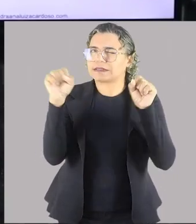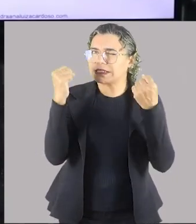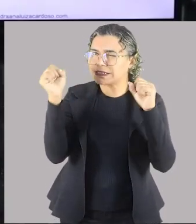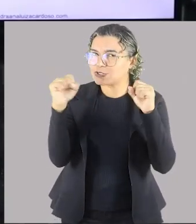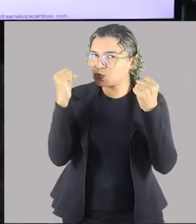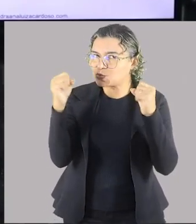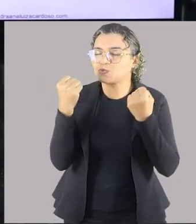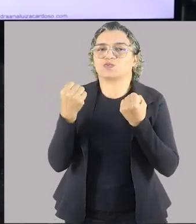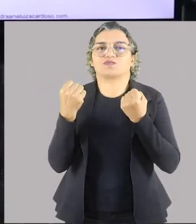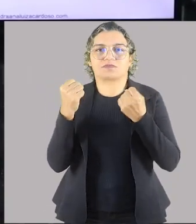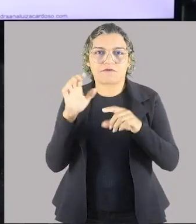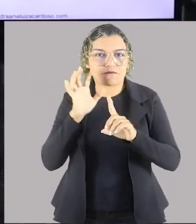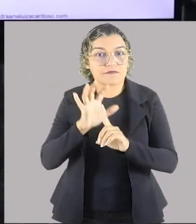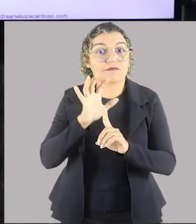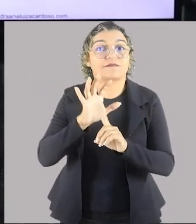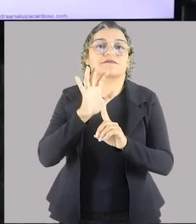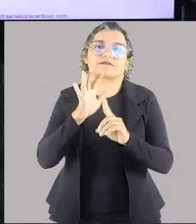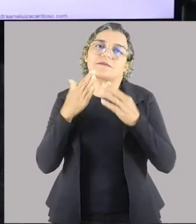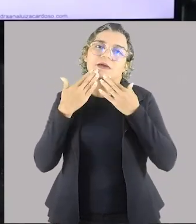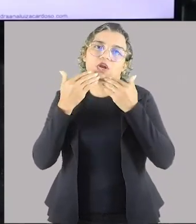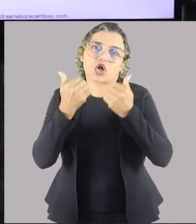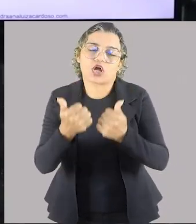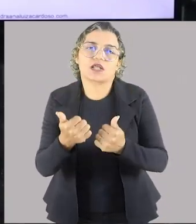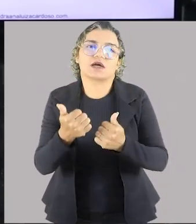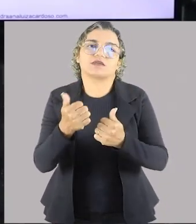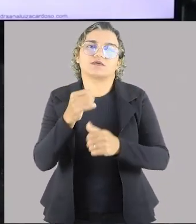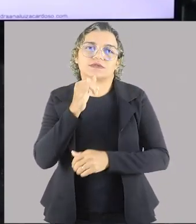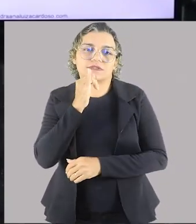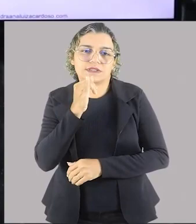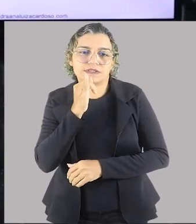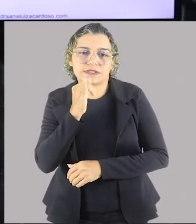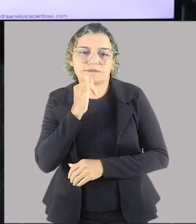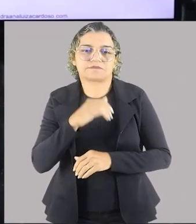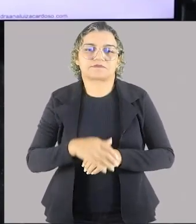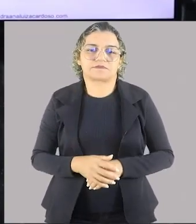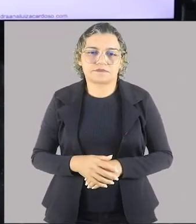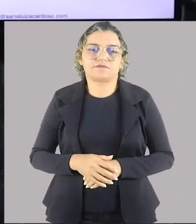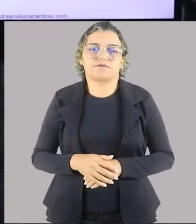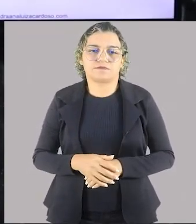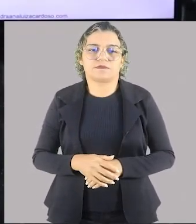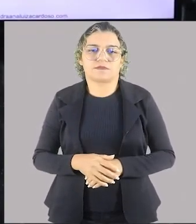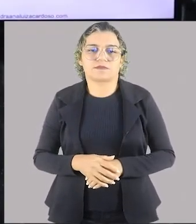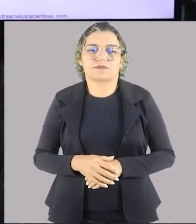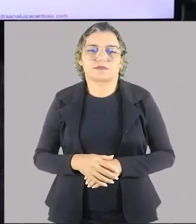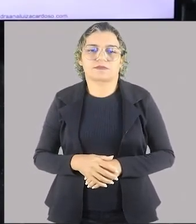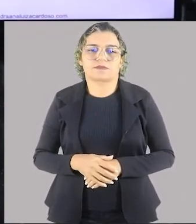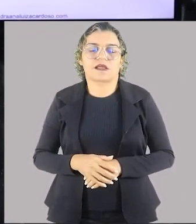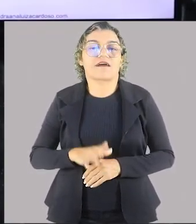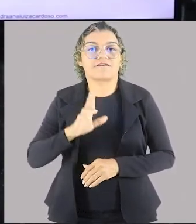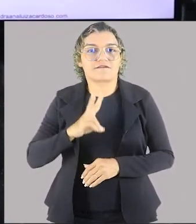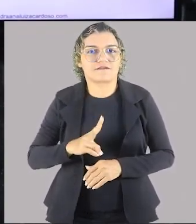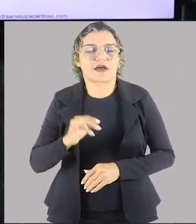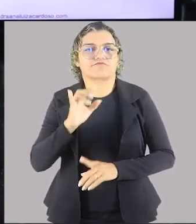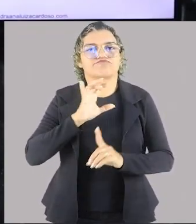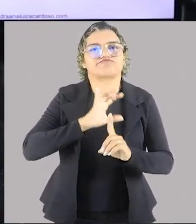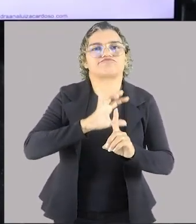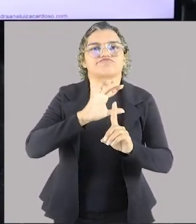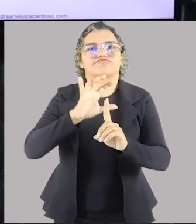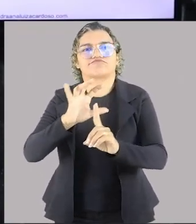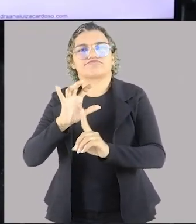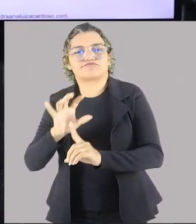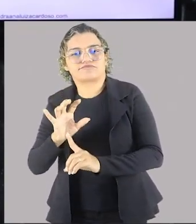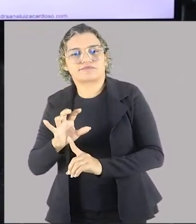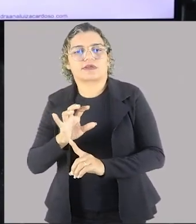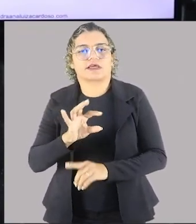tá? Melhorando o nível de triglicerídeos, diminuindo, né, esses índices e aumentando o